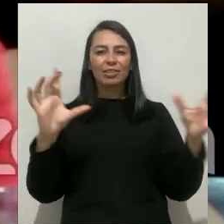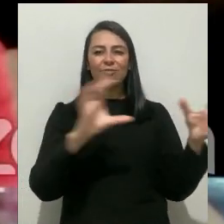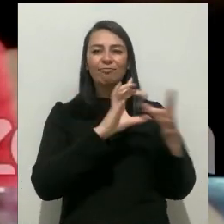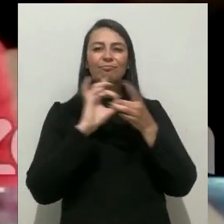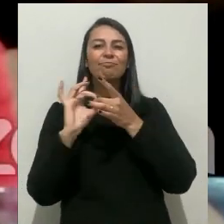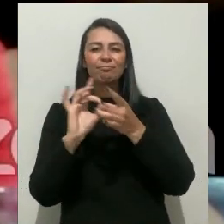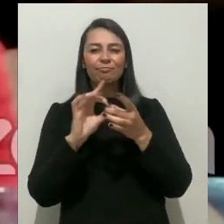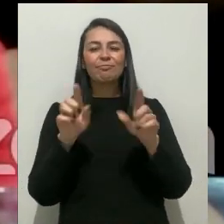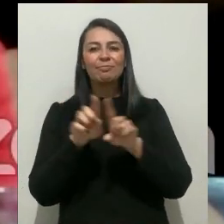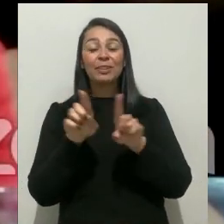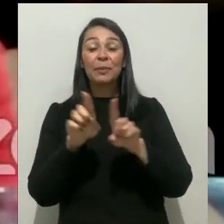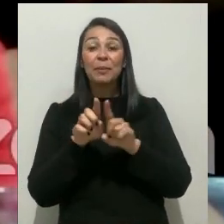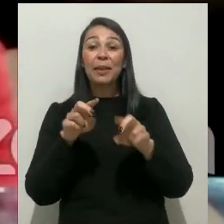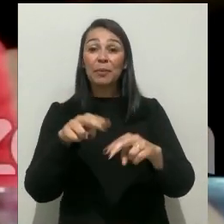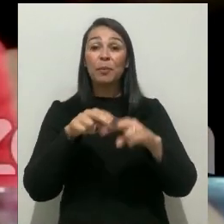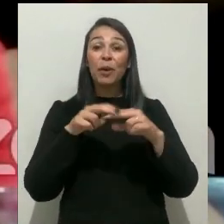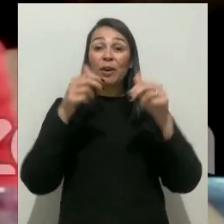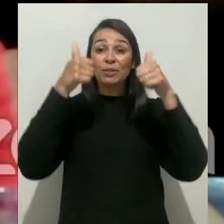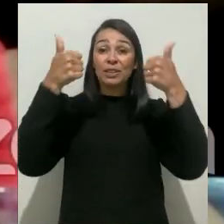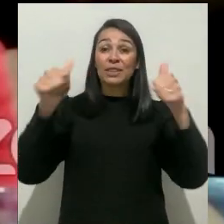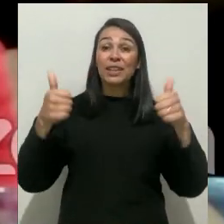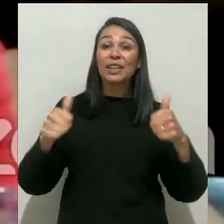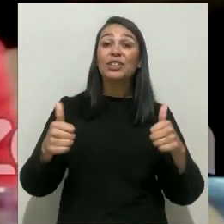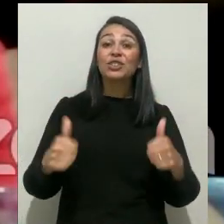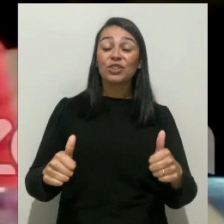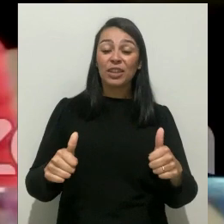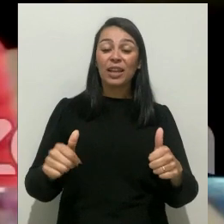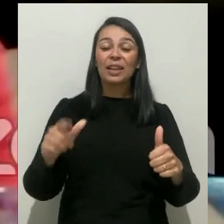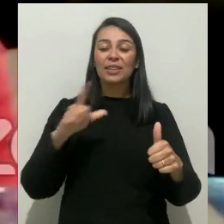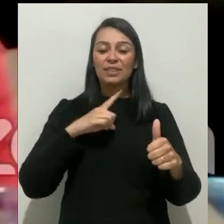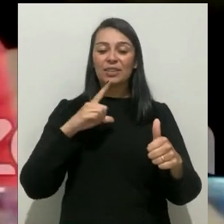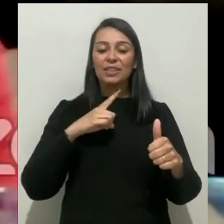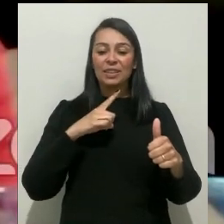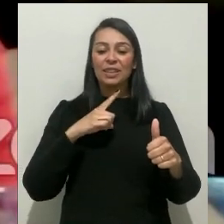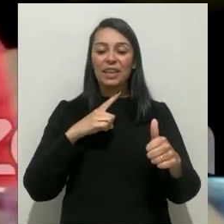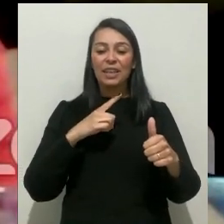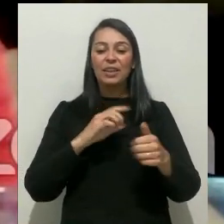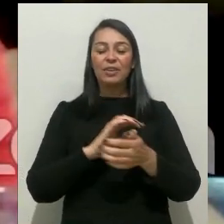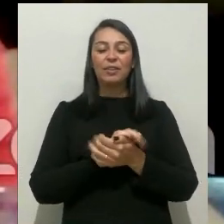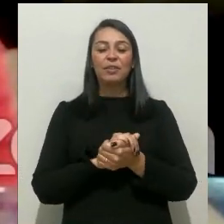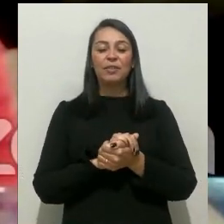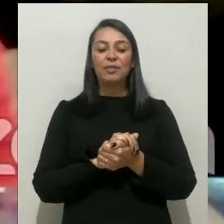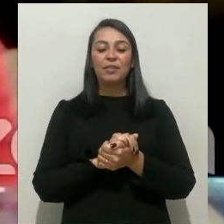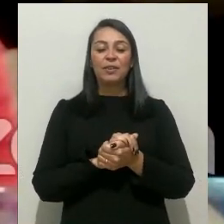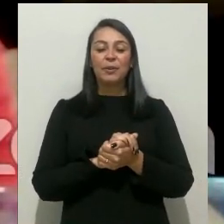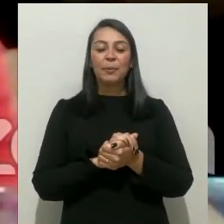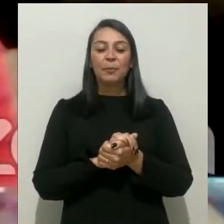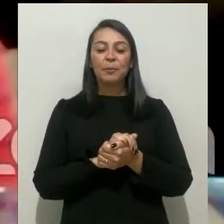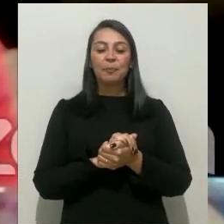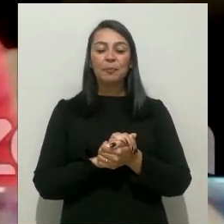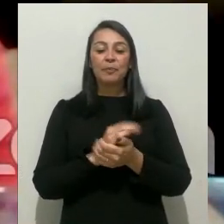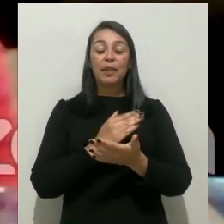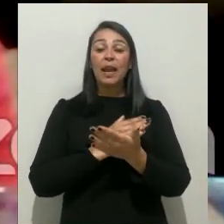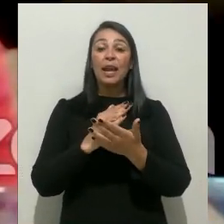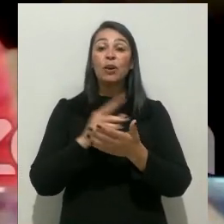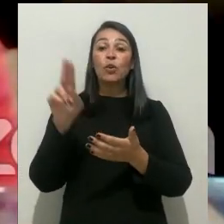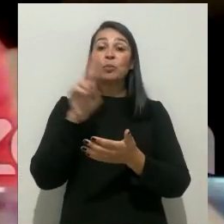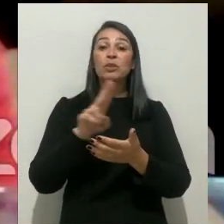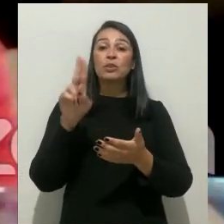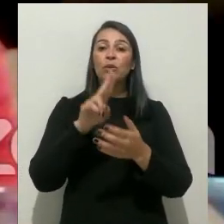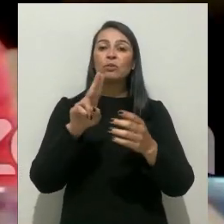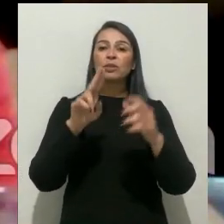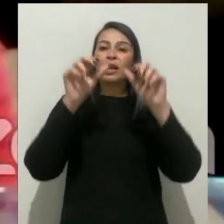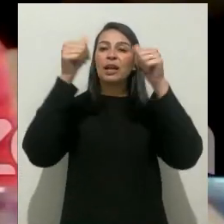forma. Inclusive pela estátua que foi colocada da Roquete Pinto, naquela história interessantíssima, que ele começou a usar